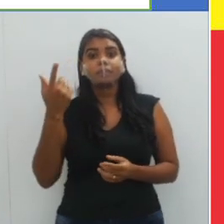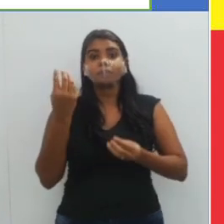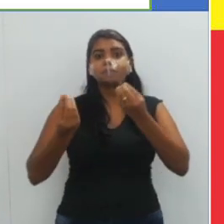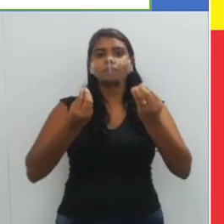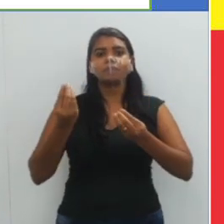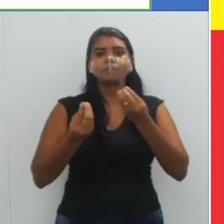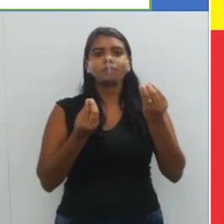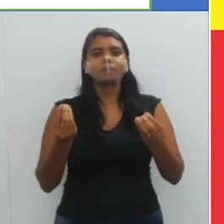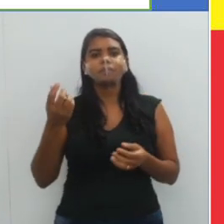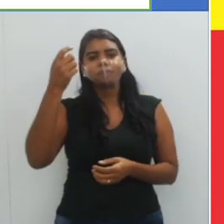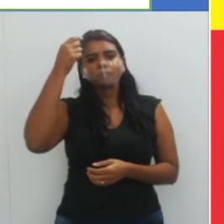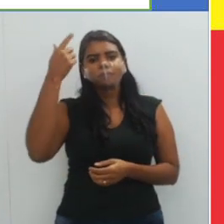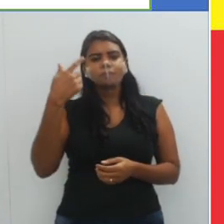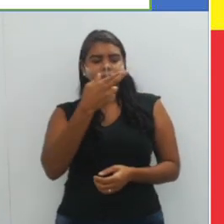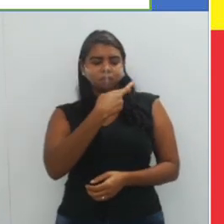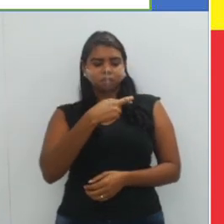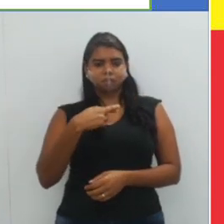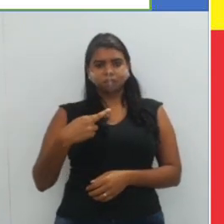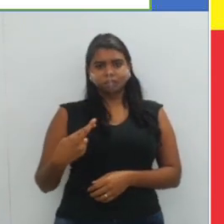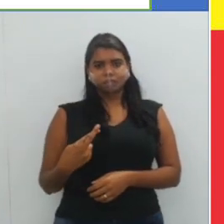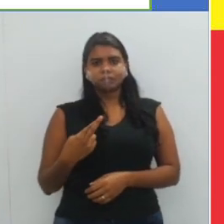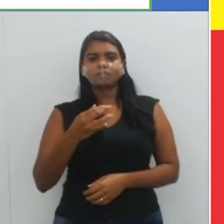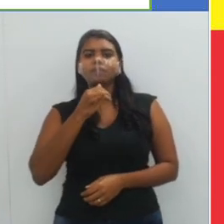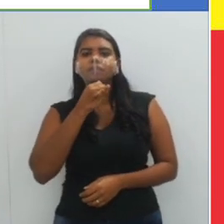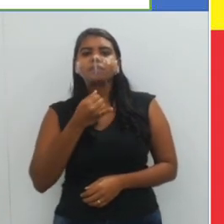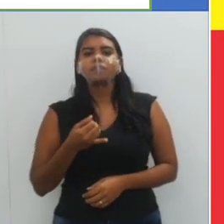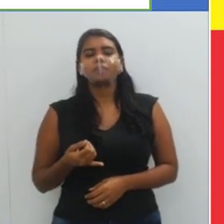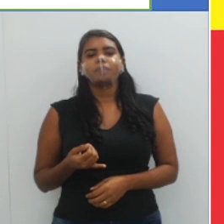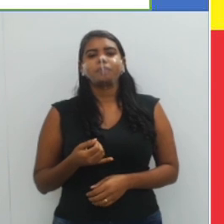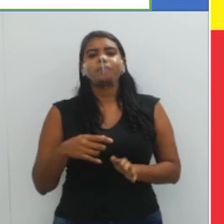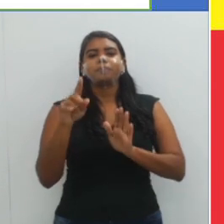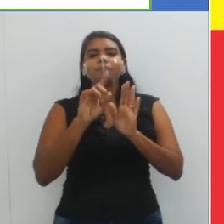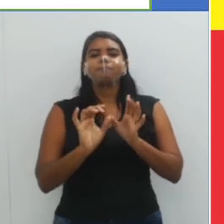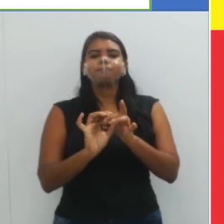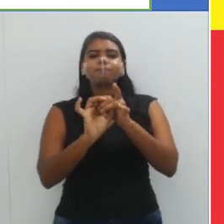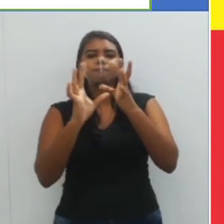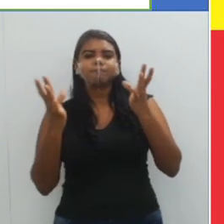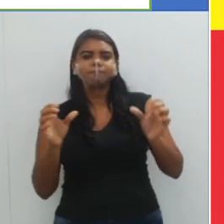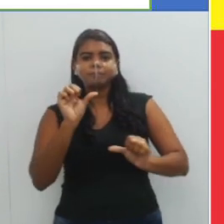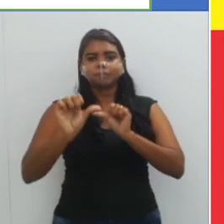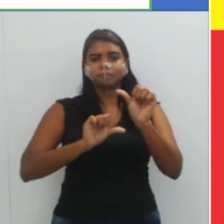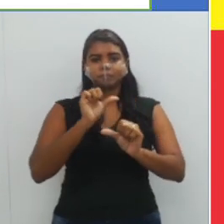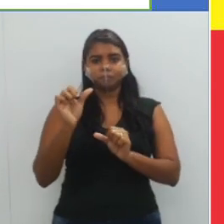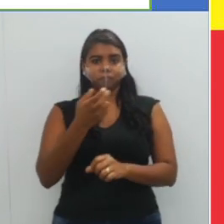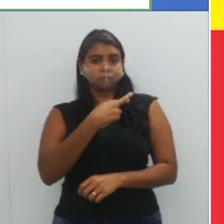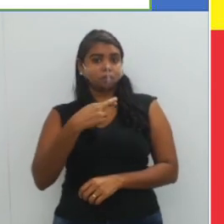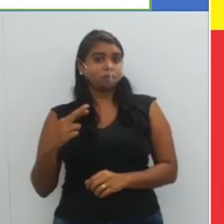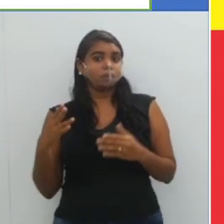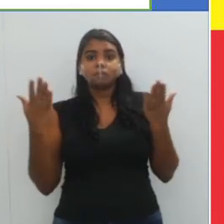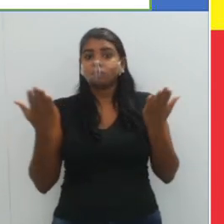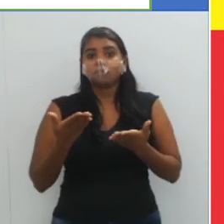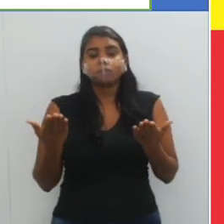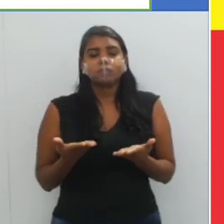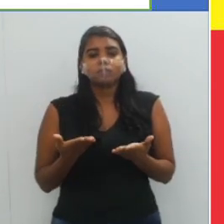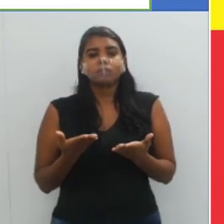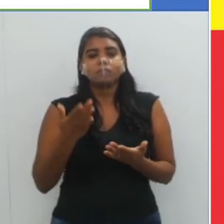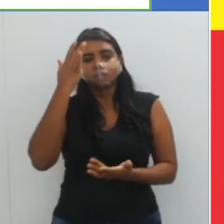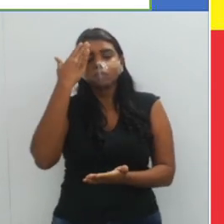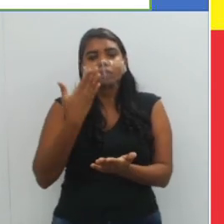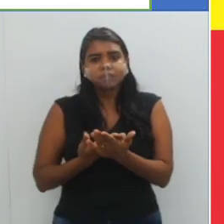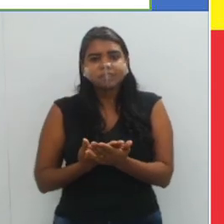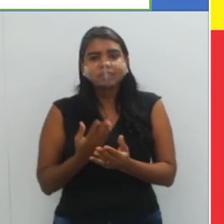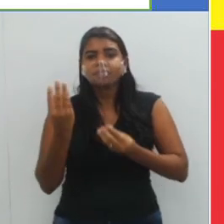de consciência e de religião. Este direito implica a liberdade de mudar de religião ou de convicção, assim